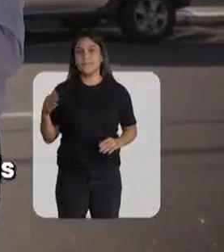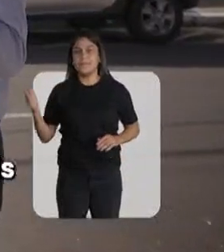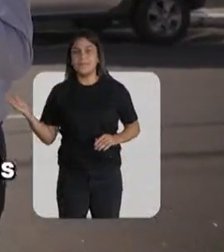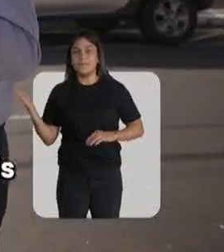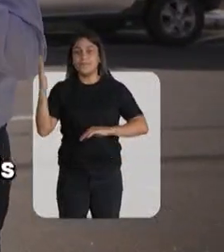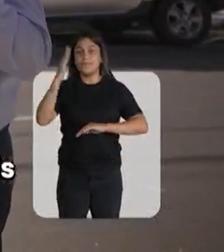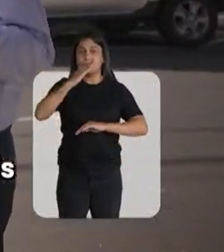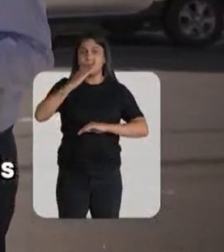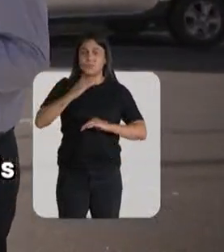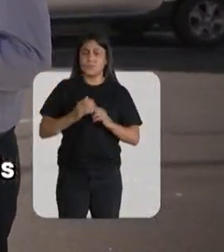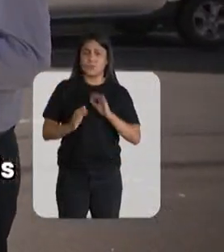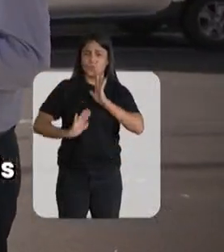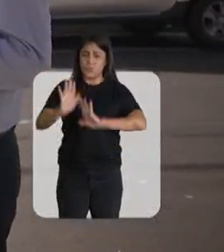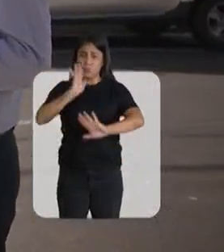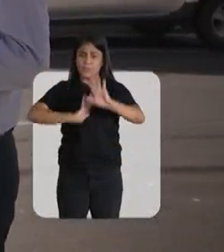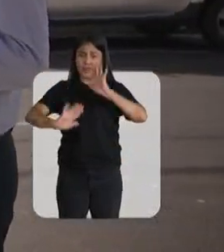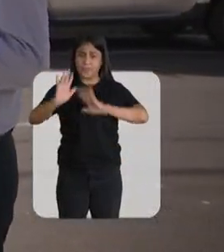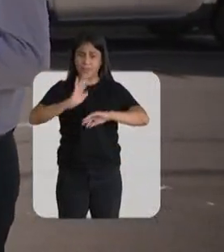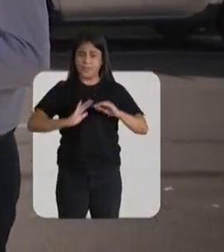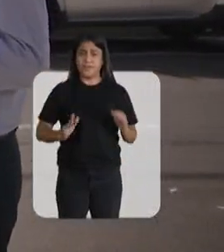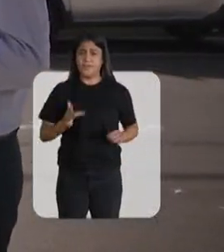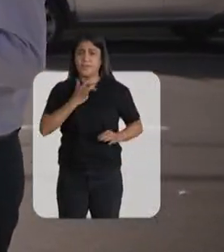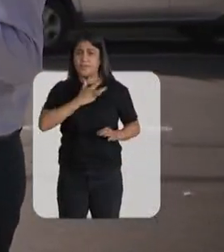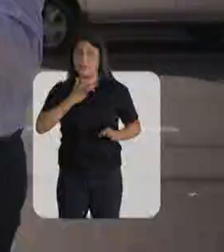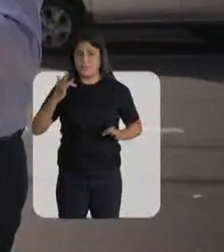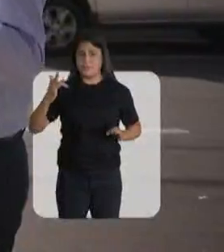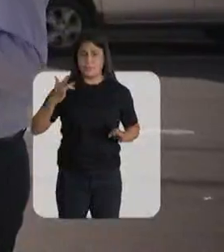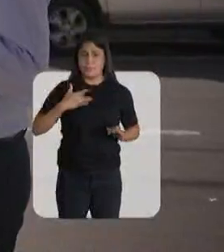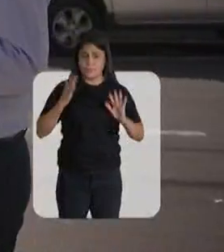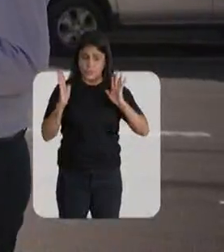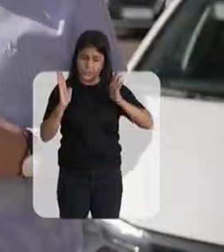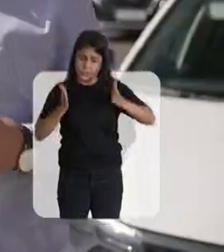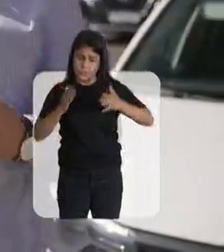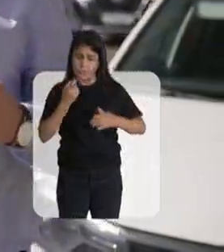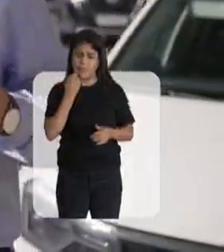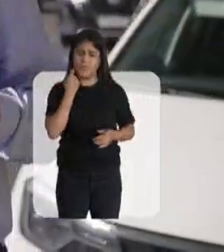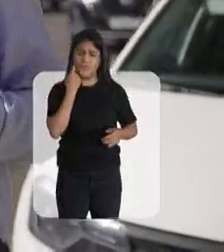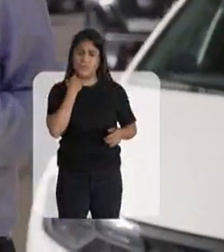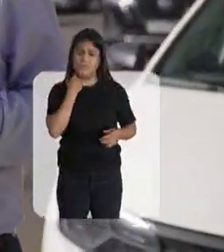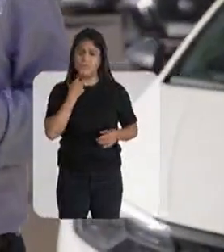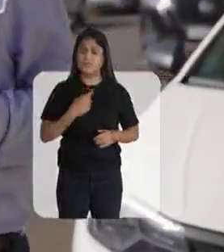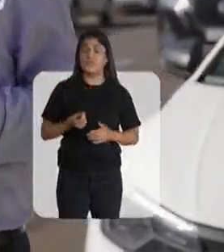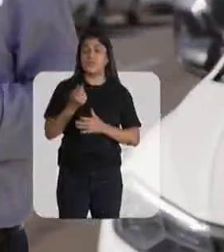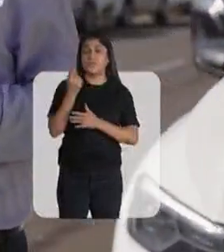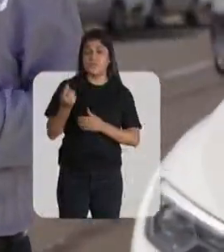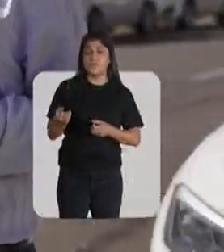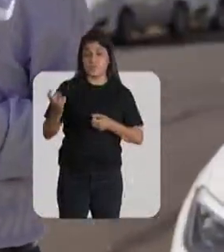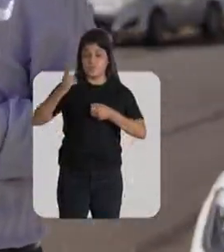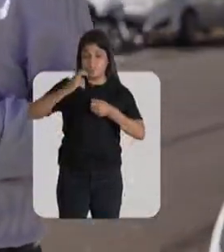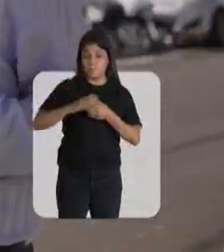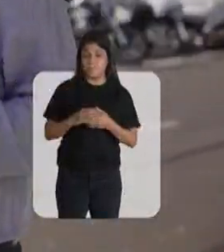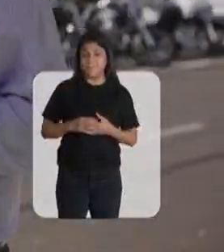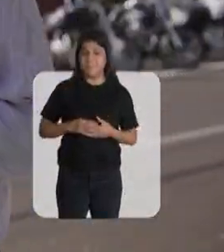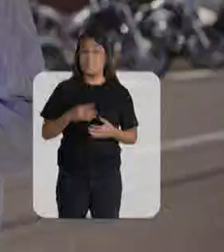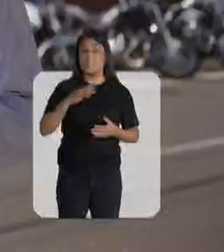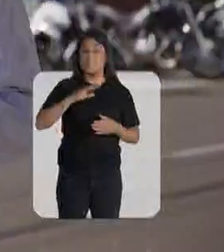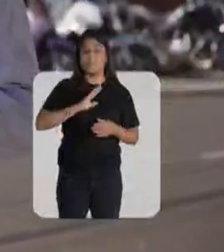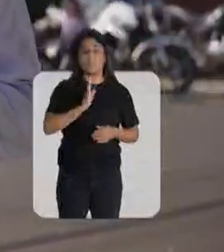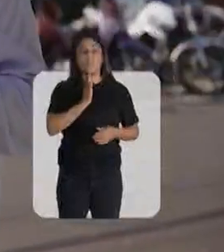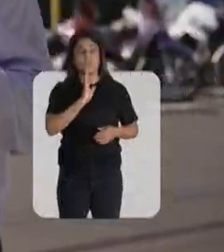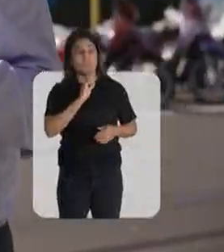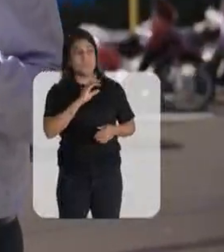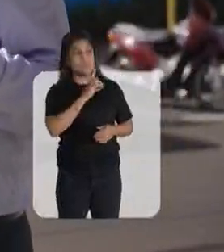verba paraa construção de mais duas UBS uma no Porto Real e outra do Concordia gilad agora eu me despeço de você e vou me dirigir lá pro